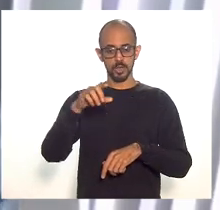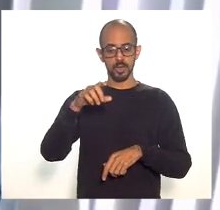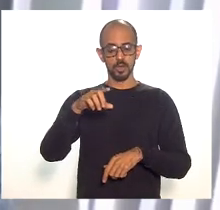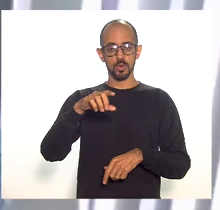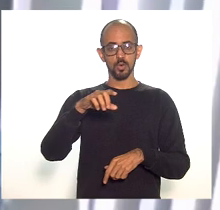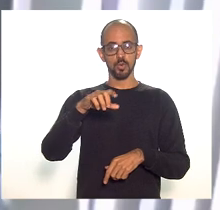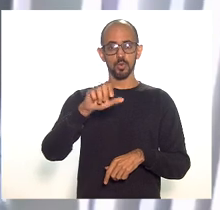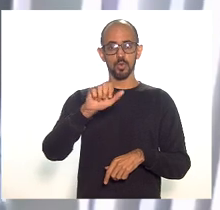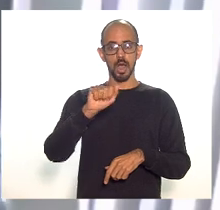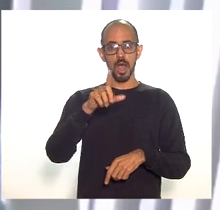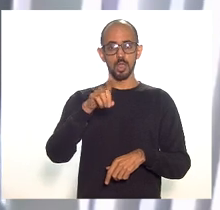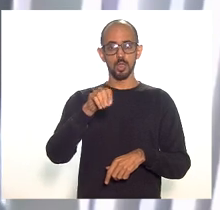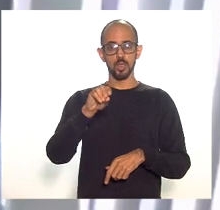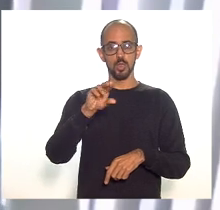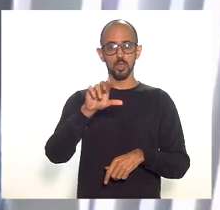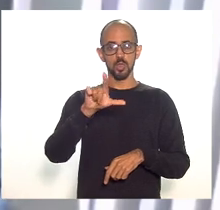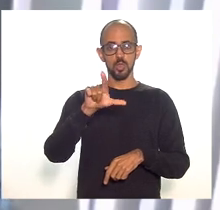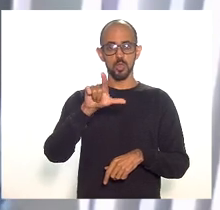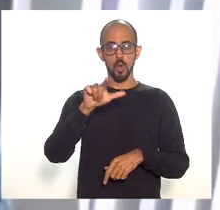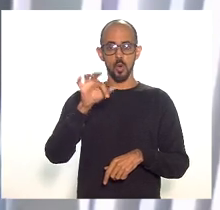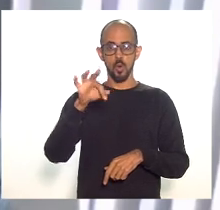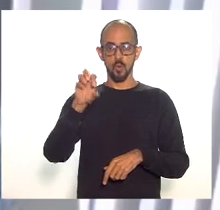Mello, na verdade,